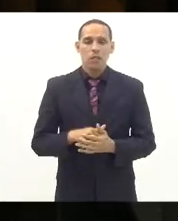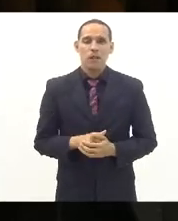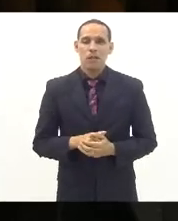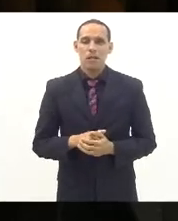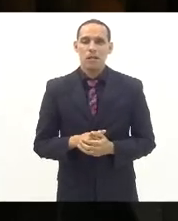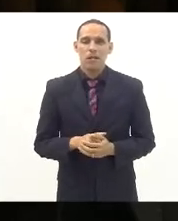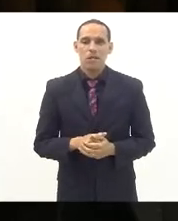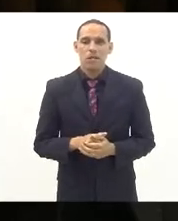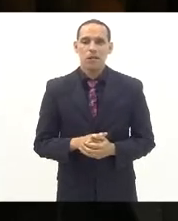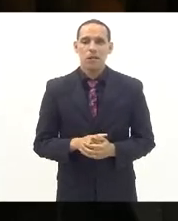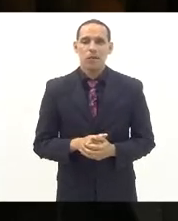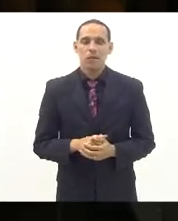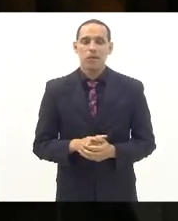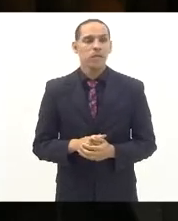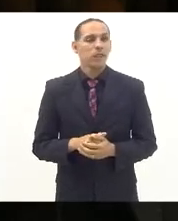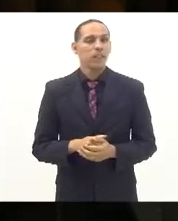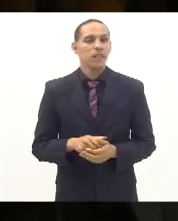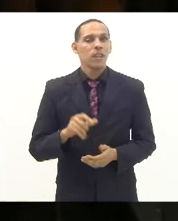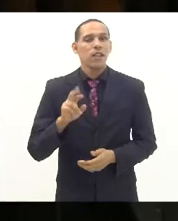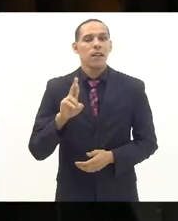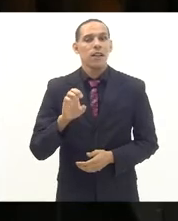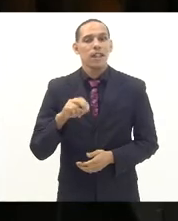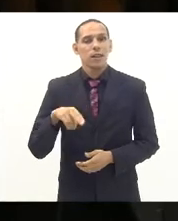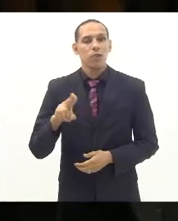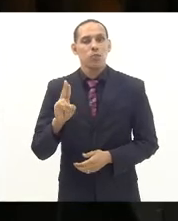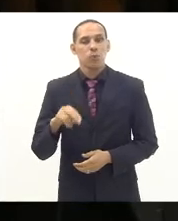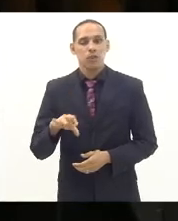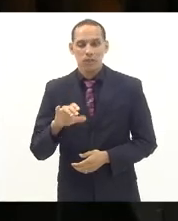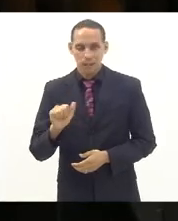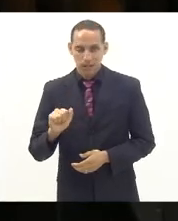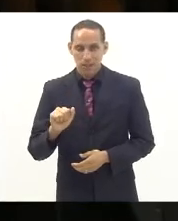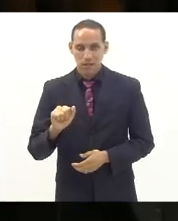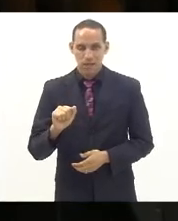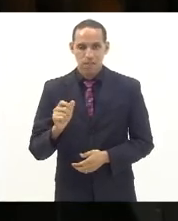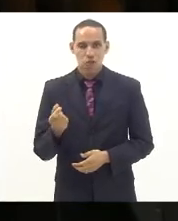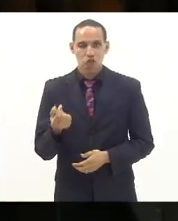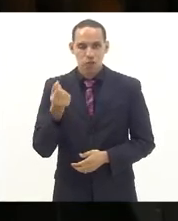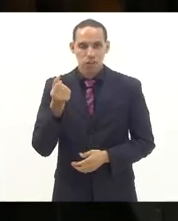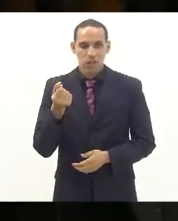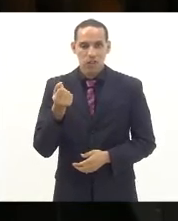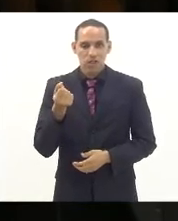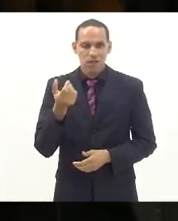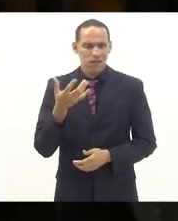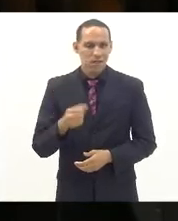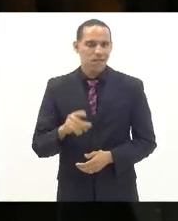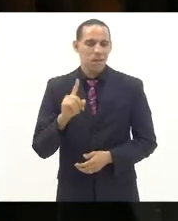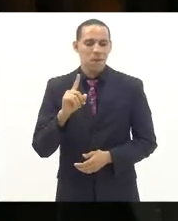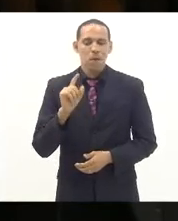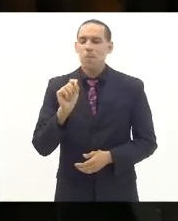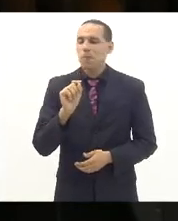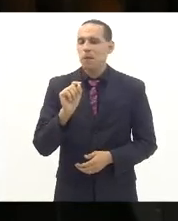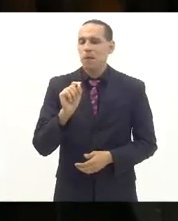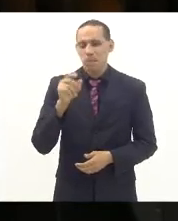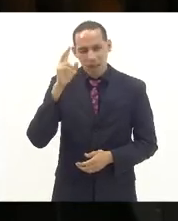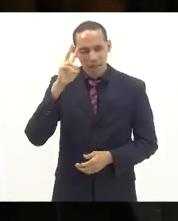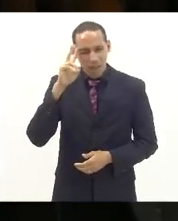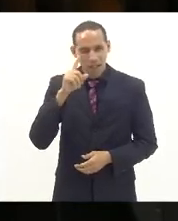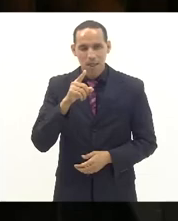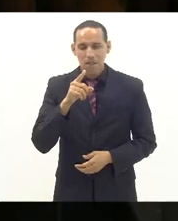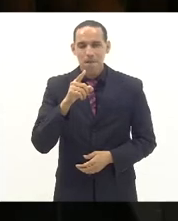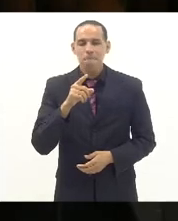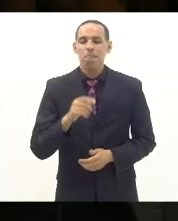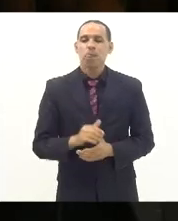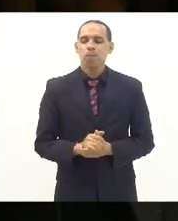vamos falar de renúncia de receitas e quem tem boa memória há